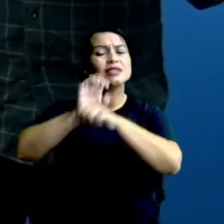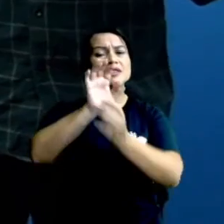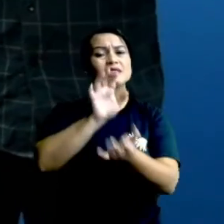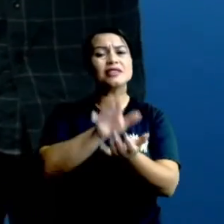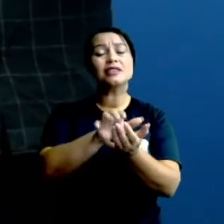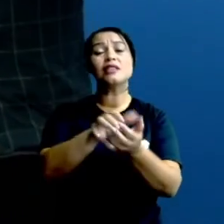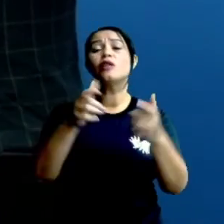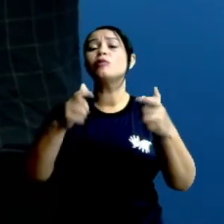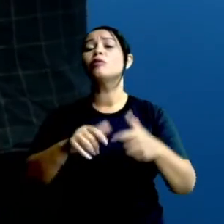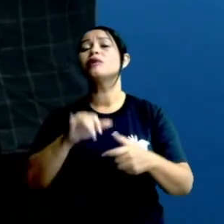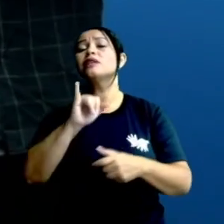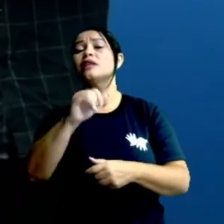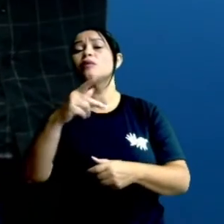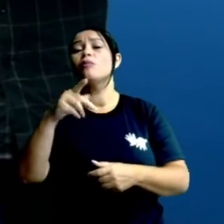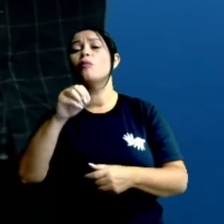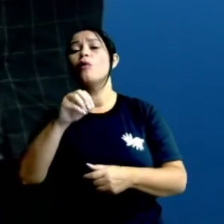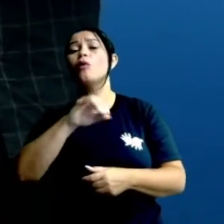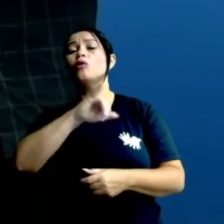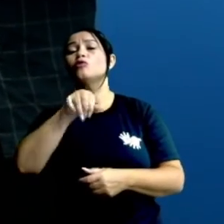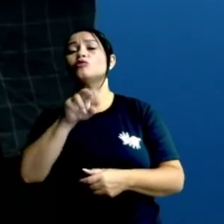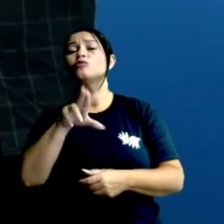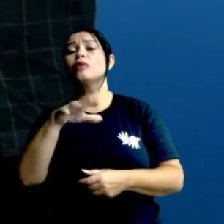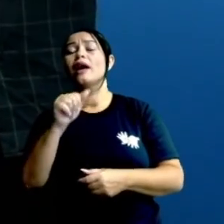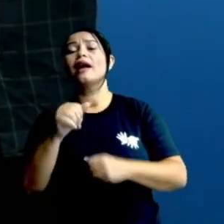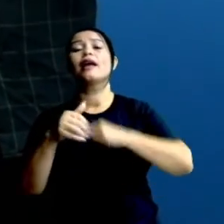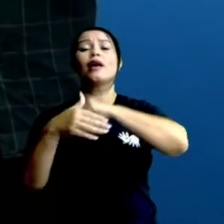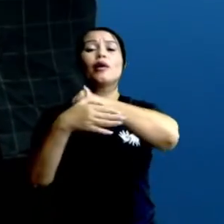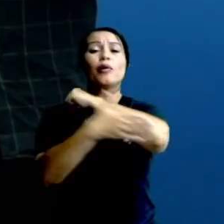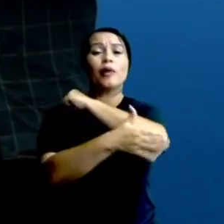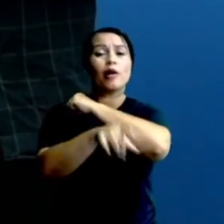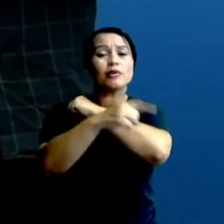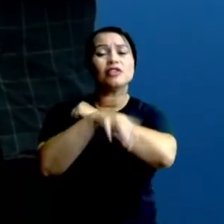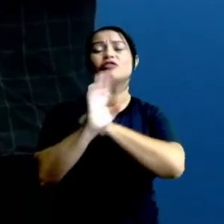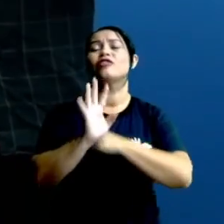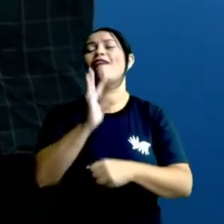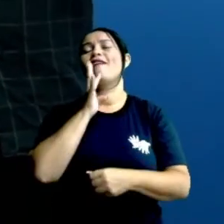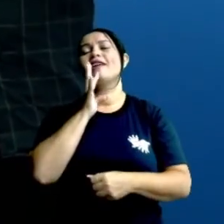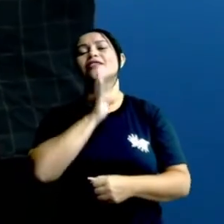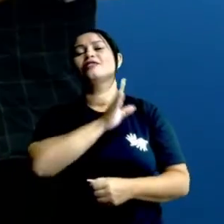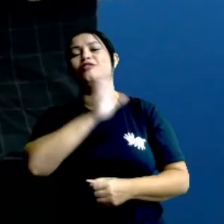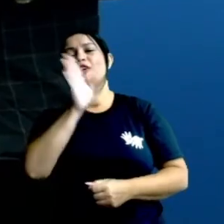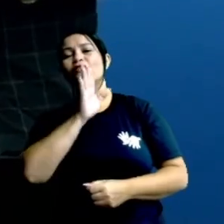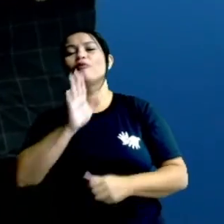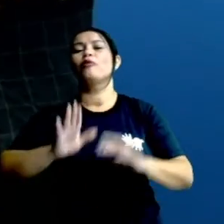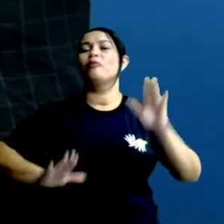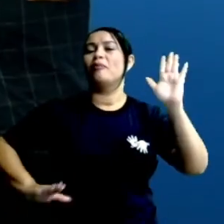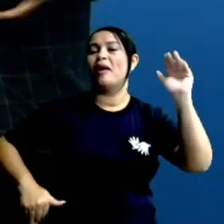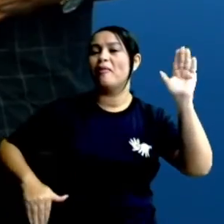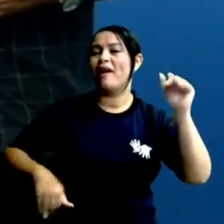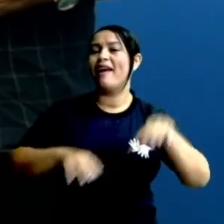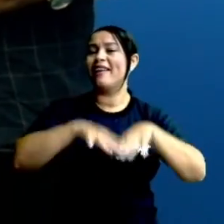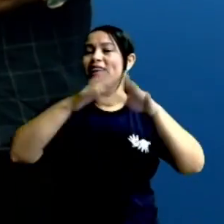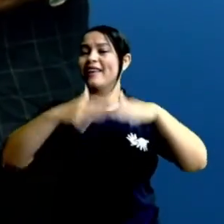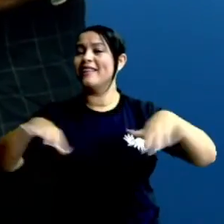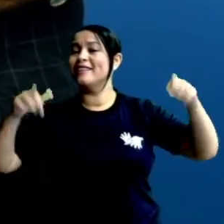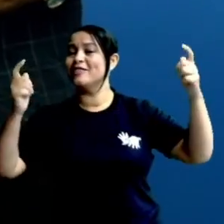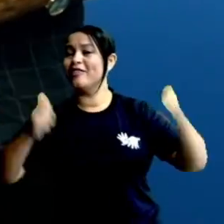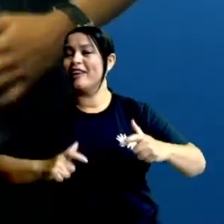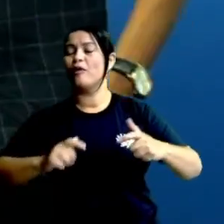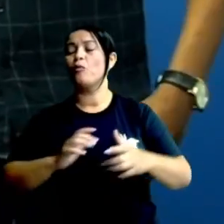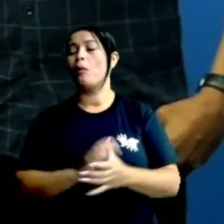localizar entre os municípios de Pojuca e o Cabo de Santo Agostinho, que com certeza vocês já devem ter ido, né, curtir a praia nesses lugares,